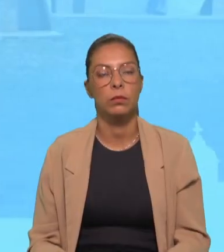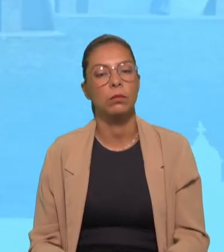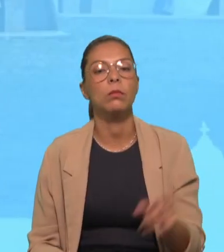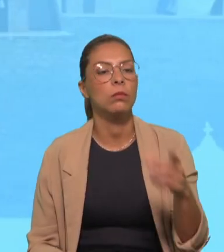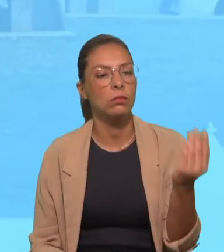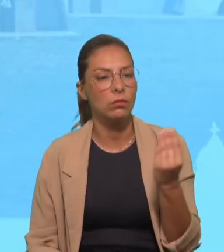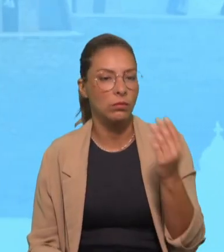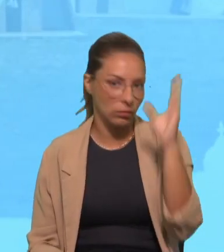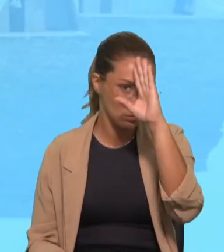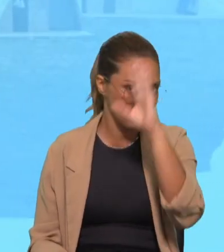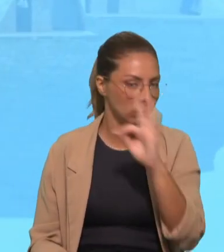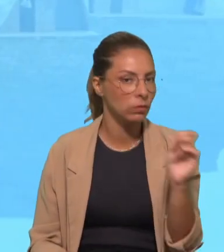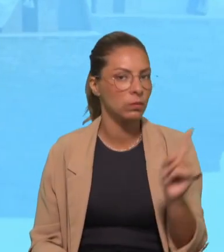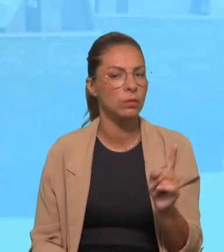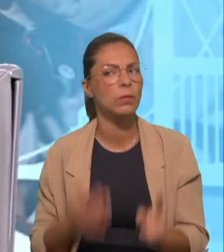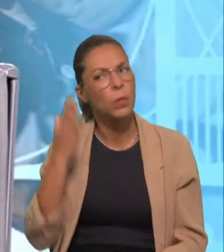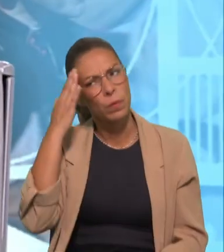Pedro? Acho que não.